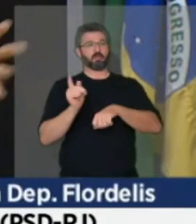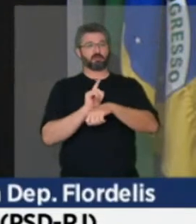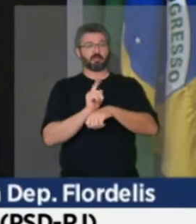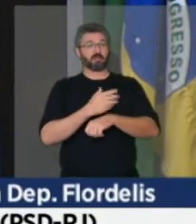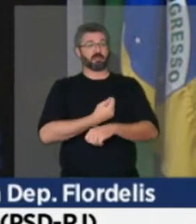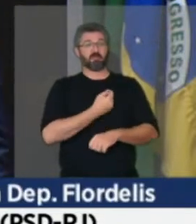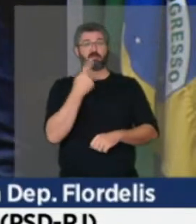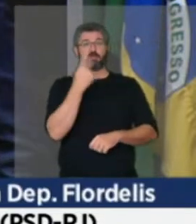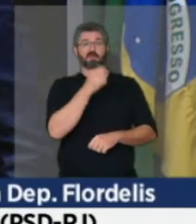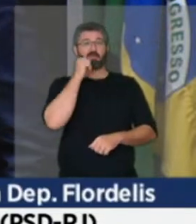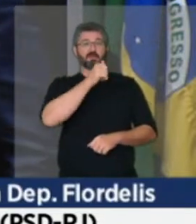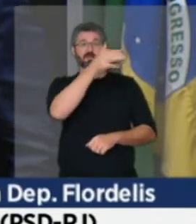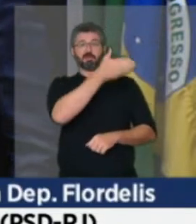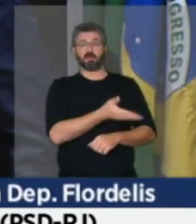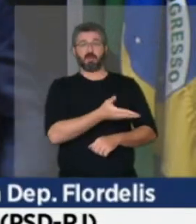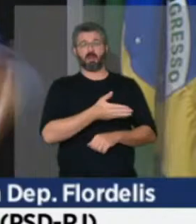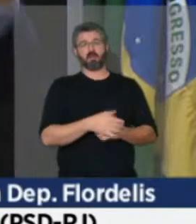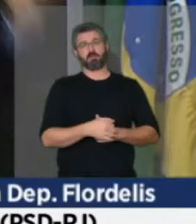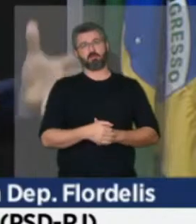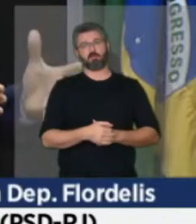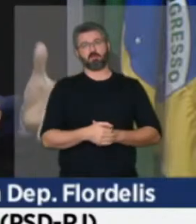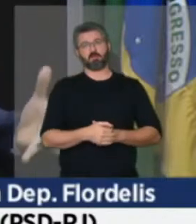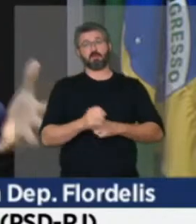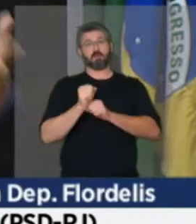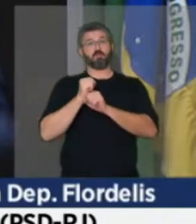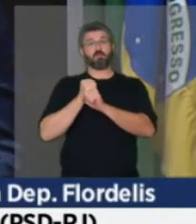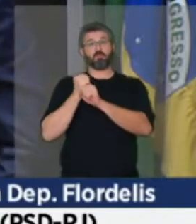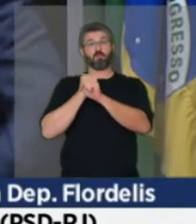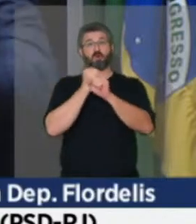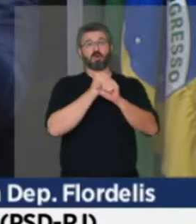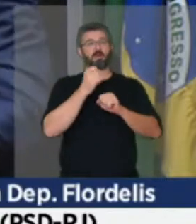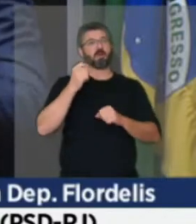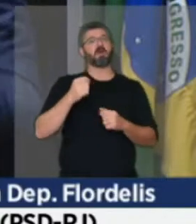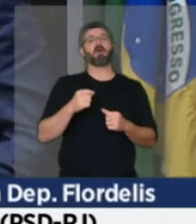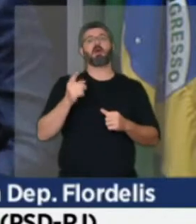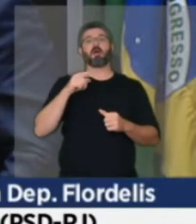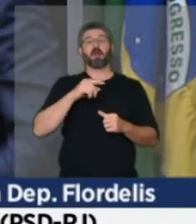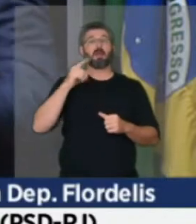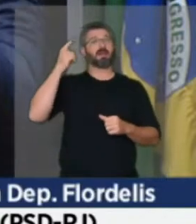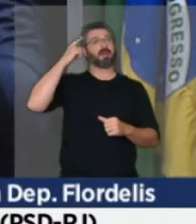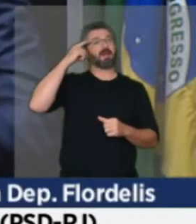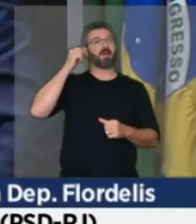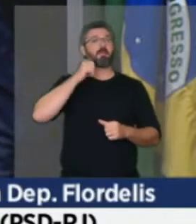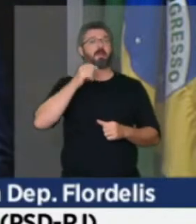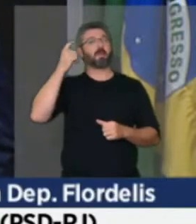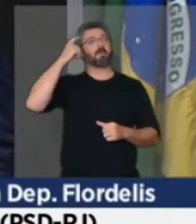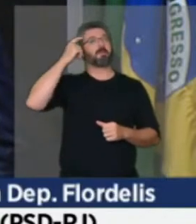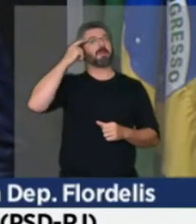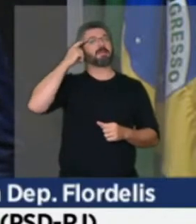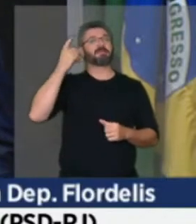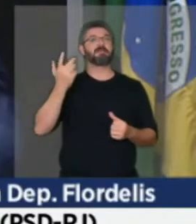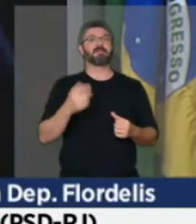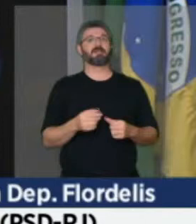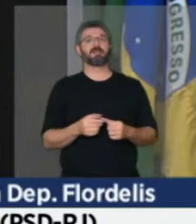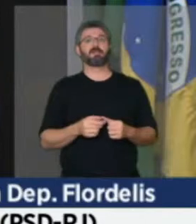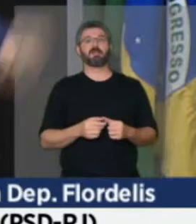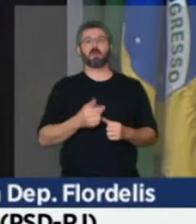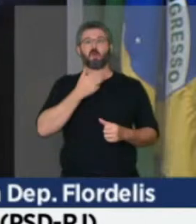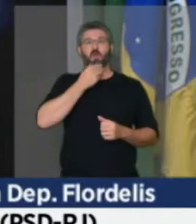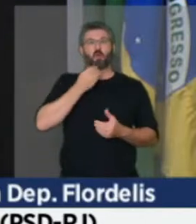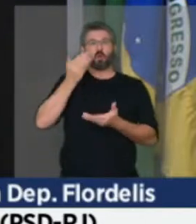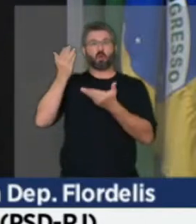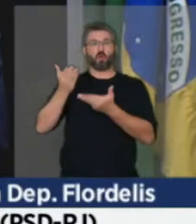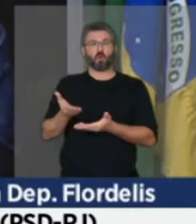vida dela. E durante anos ela achou, como as mulheres acham por esse Brasil afora, que o homem que